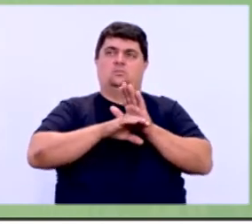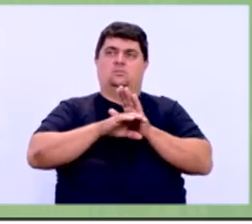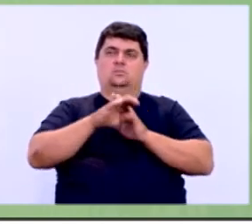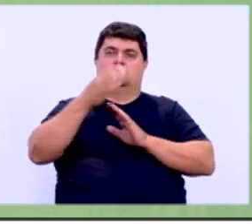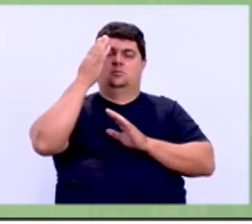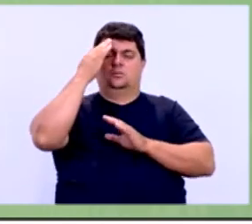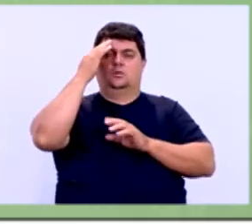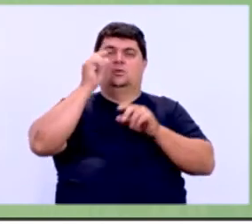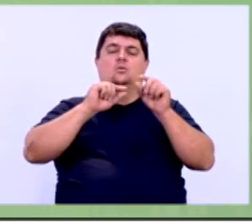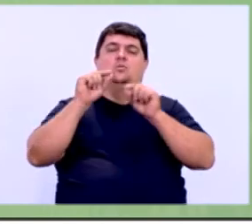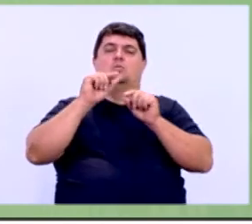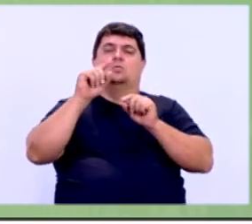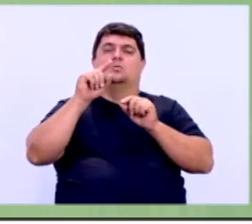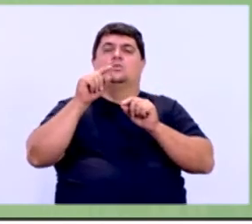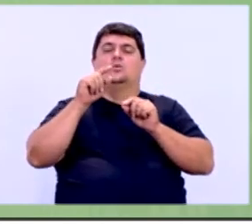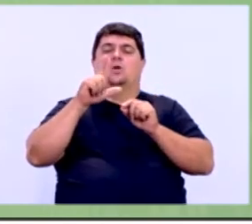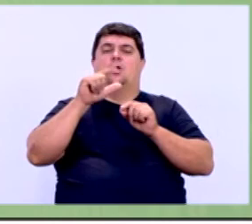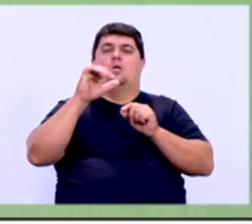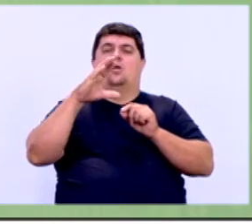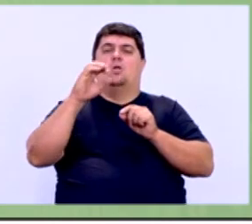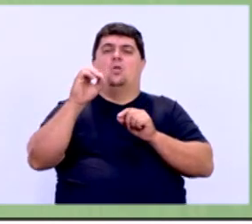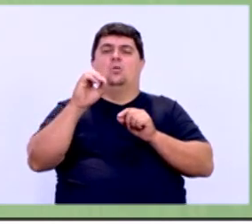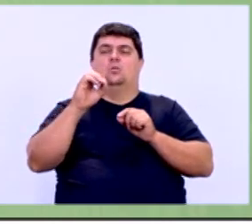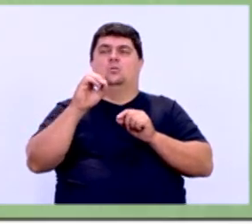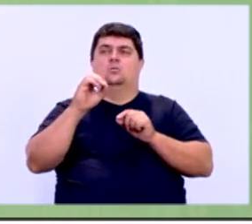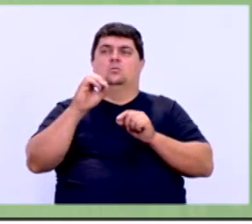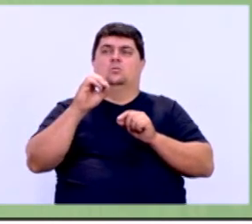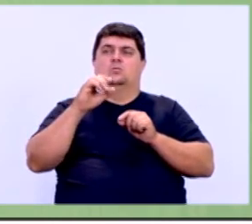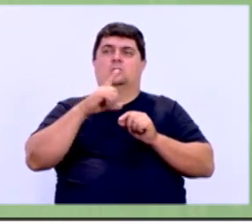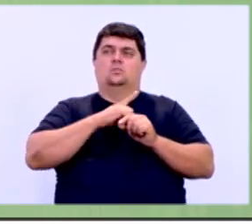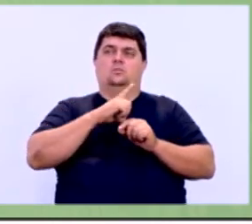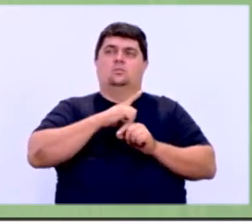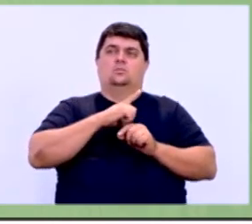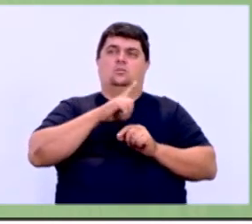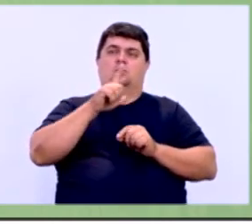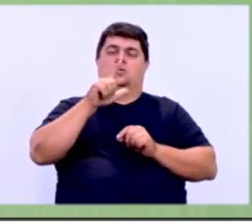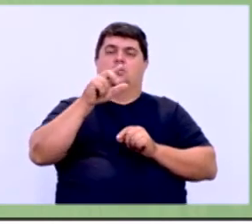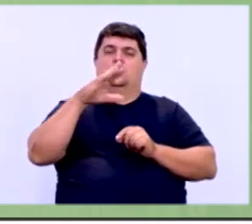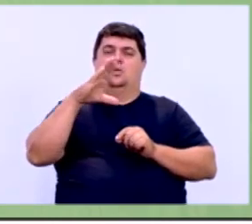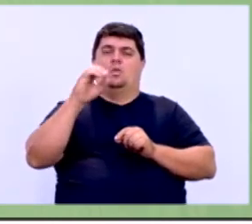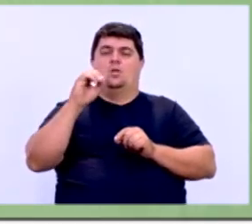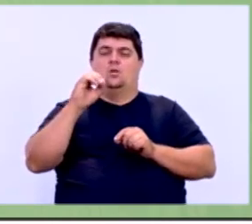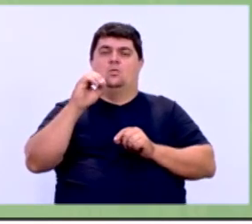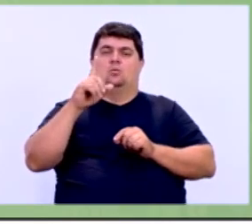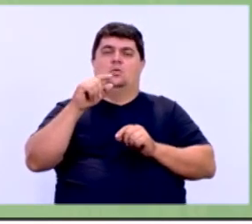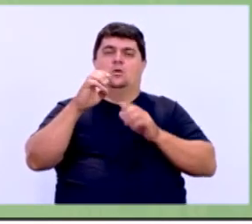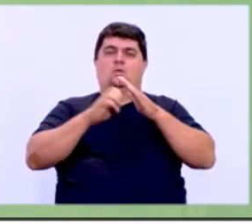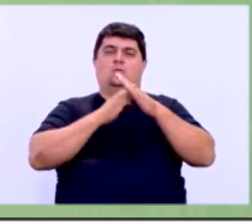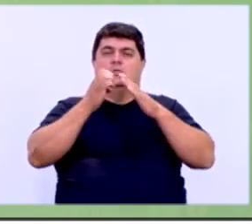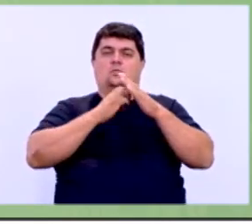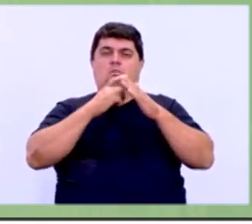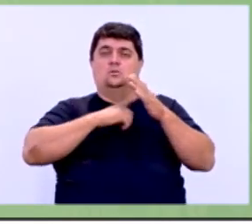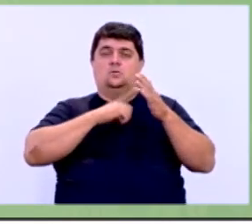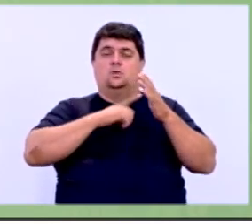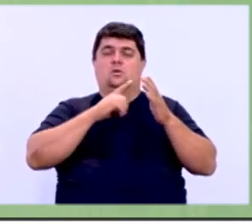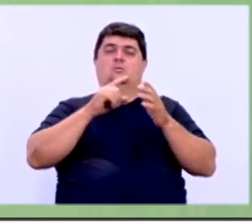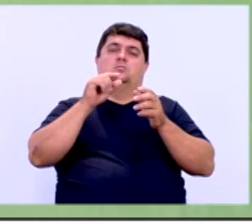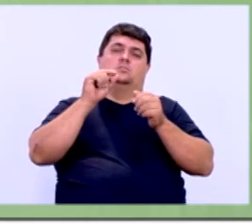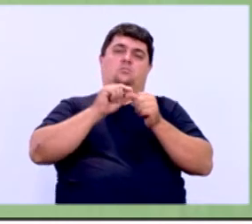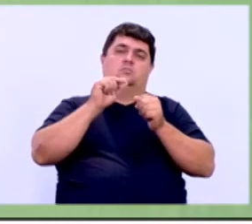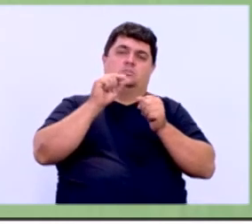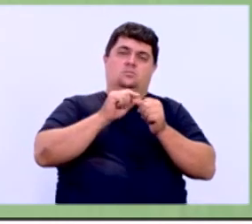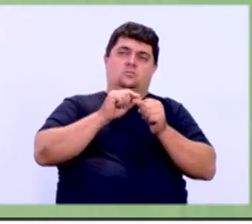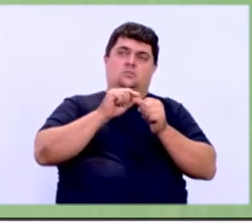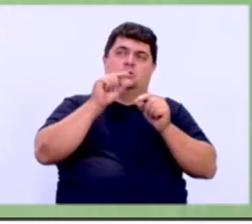entender o que é o lucro da empresa, né? Quando nós falamos de lucro, nós estamos falando que a empresa está apurando, né, o que